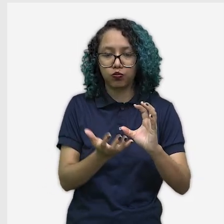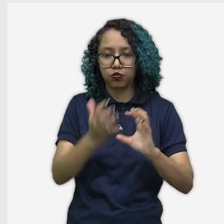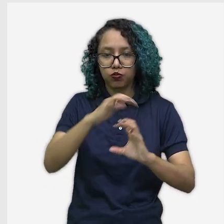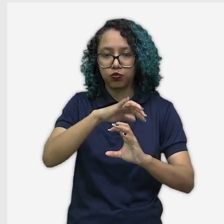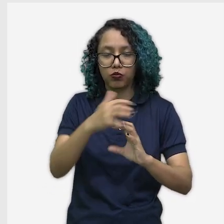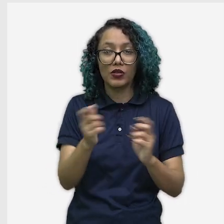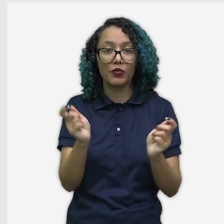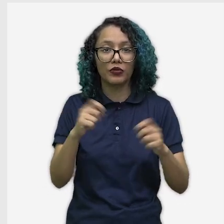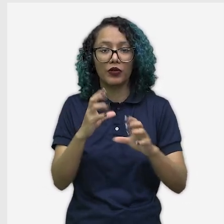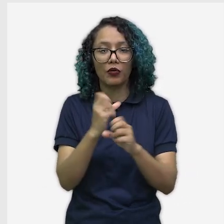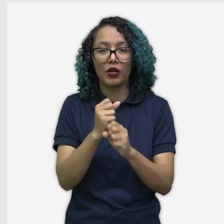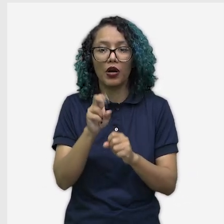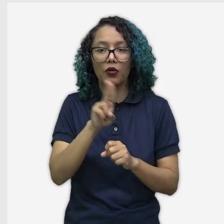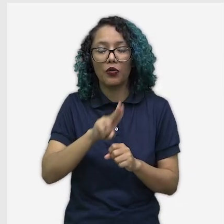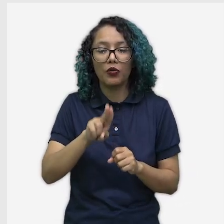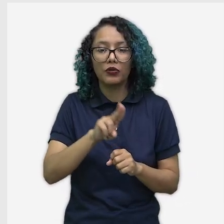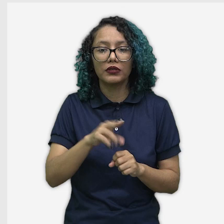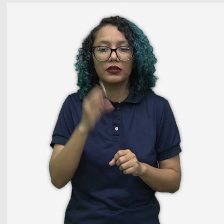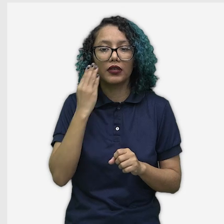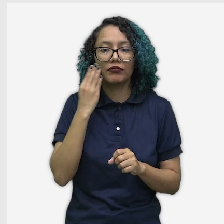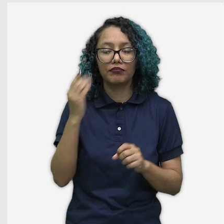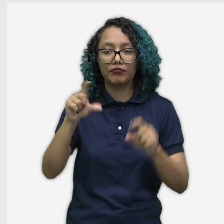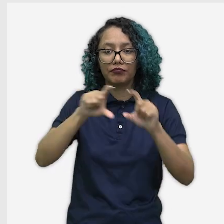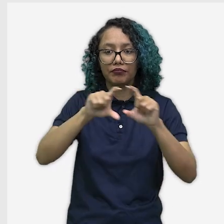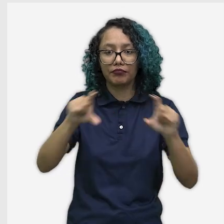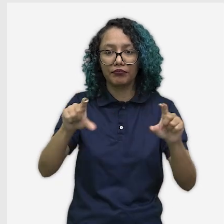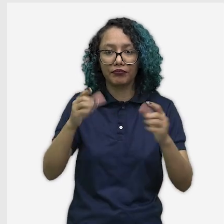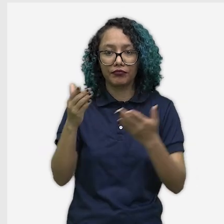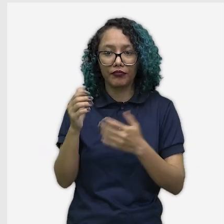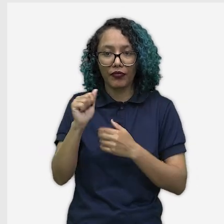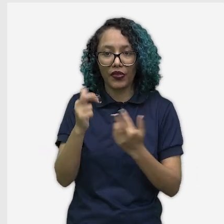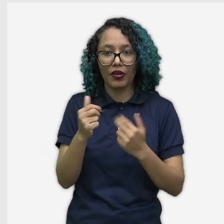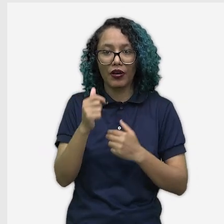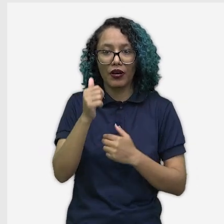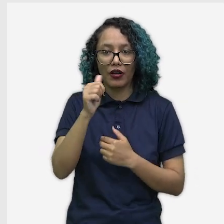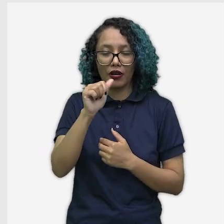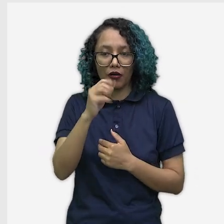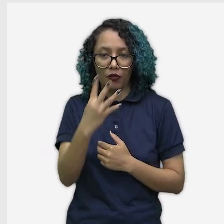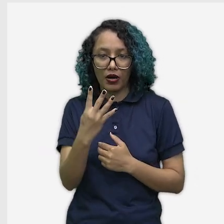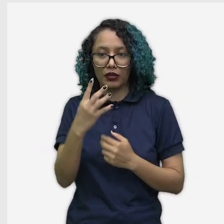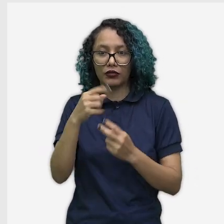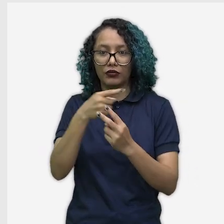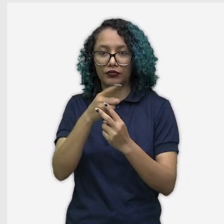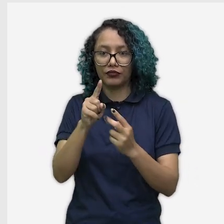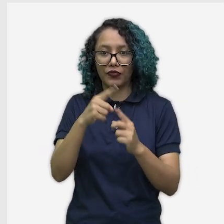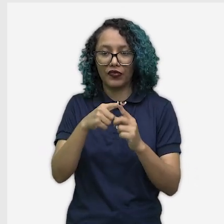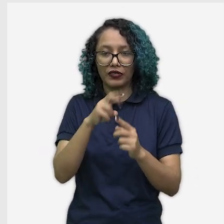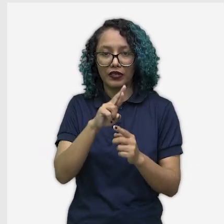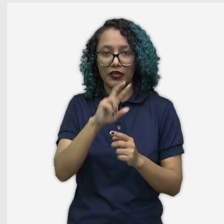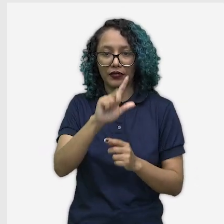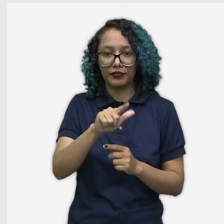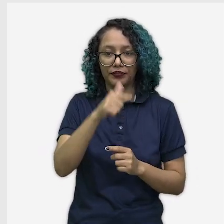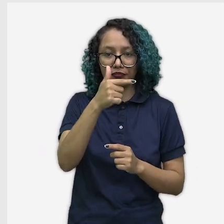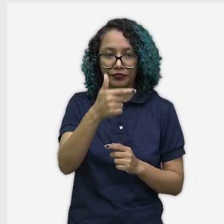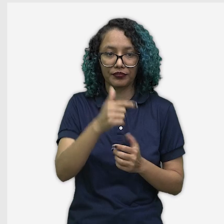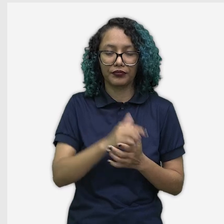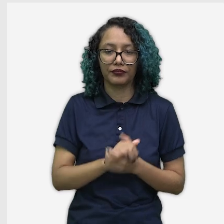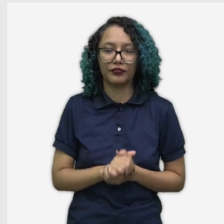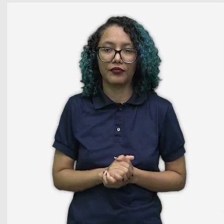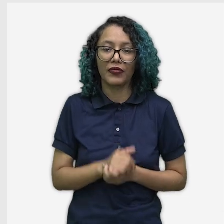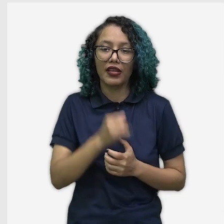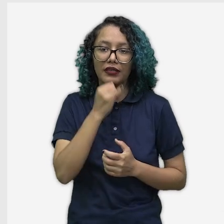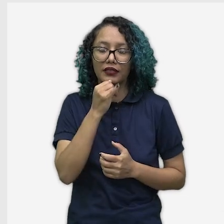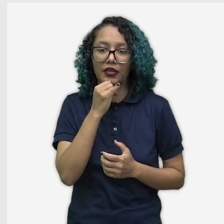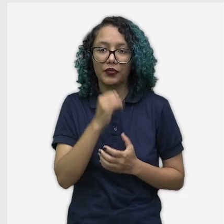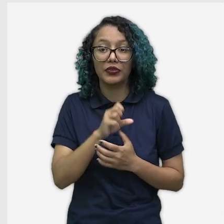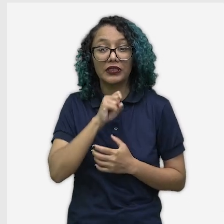calculá-la, usamos a fórmula. Área igual a 4 vezes π vezes raio ao quadrado.